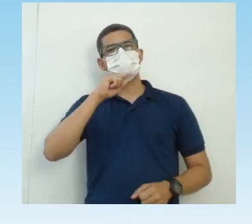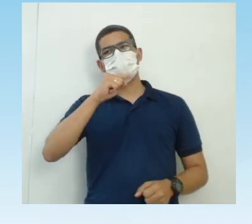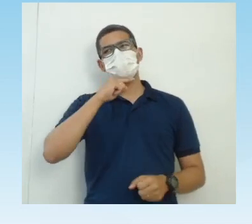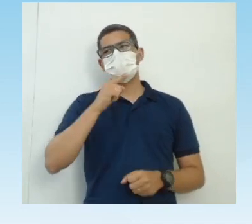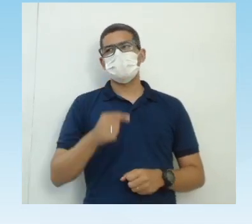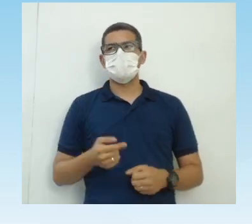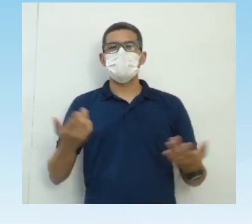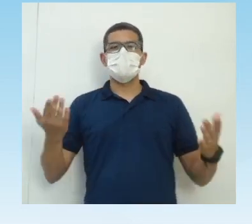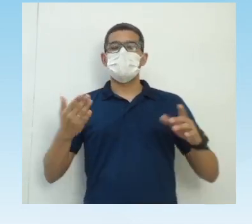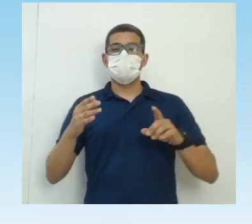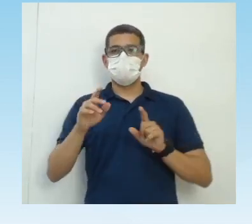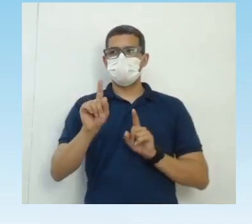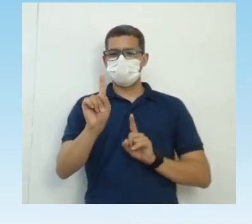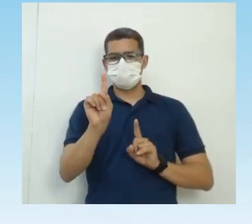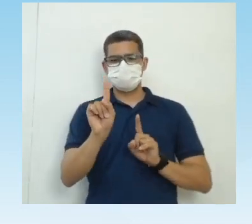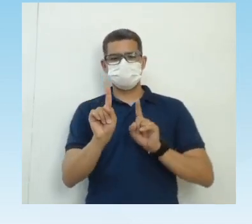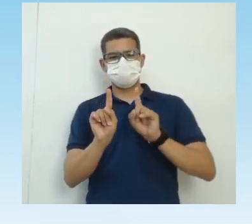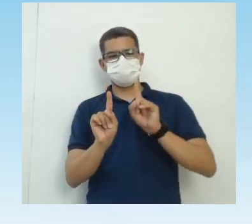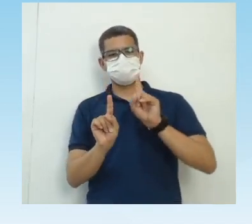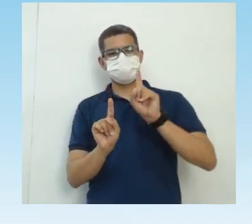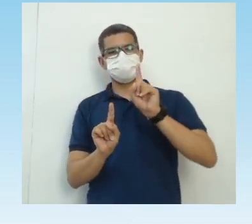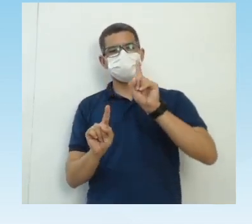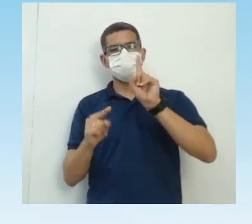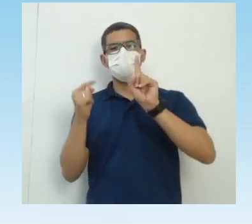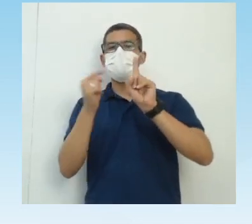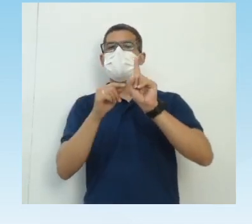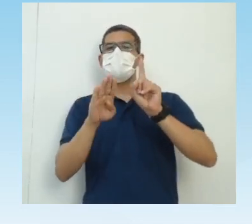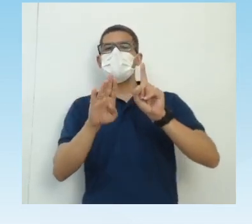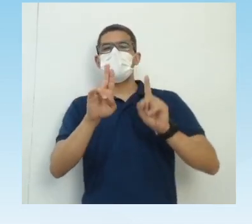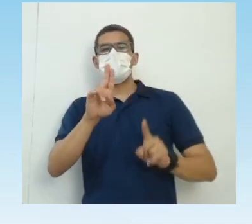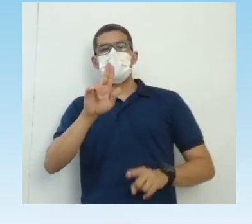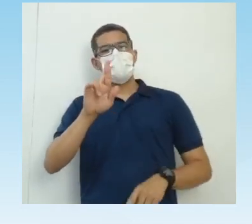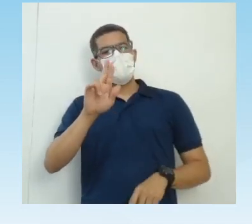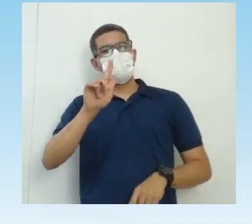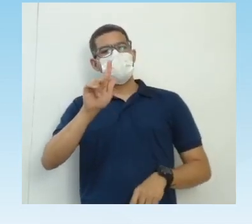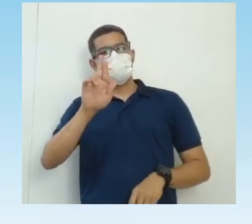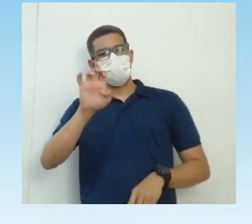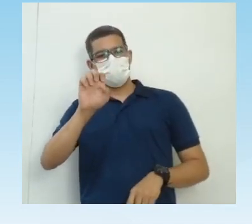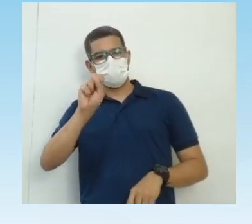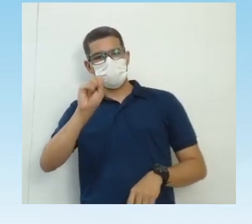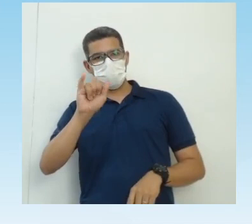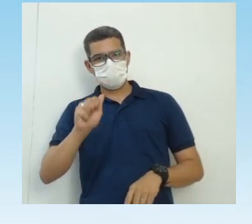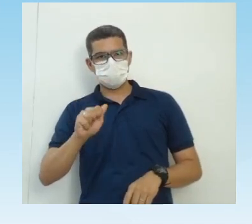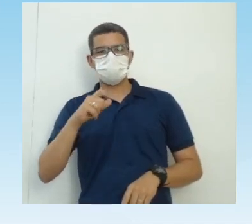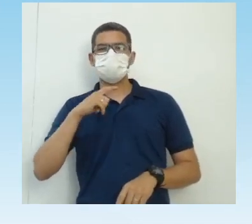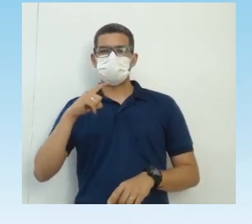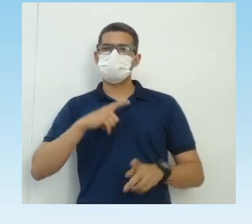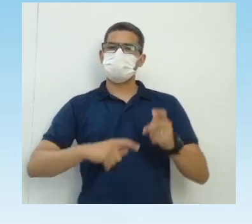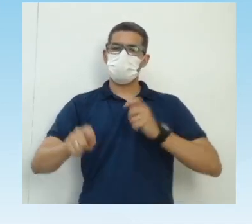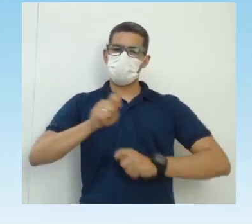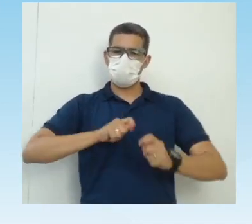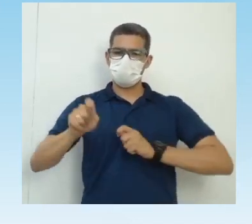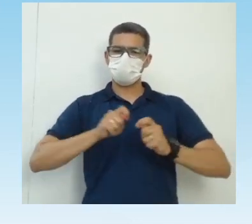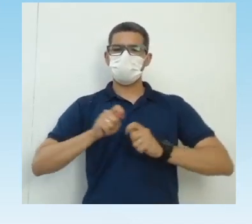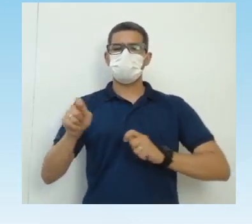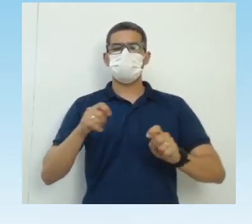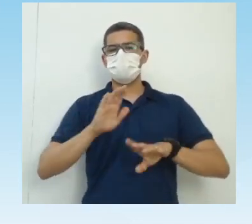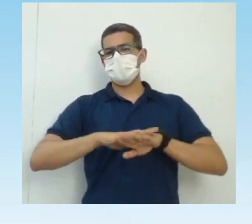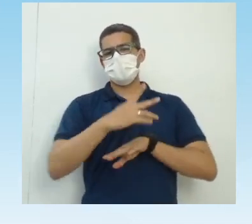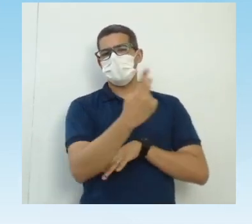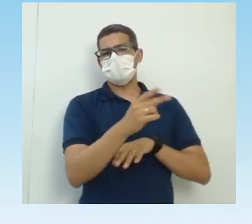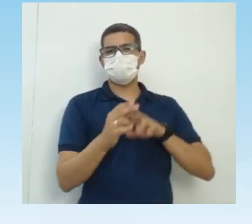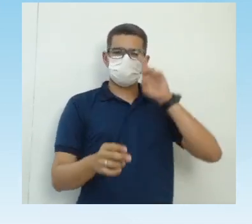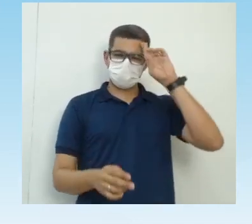que começou a subir, a ascender, essa burguesia, vai tendo ali aos poucos o controle dos meios de produção. E automaticamente